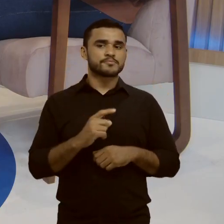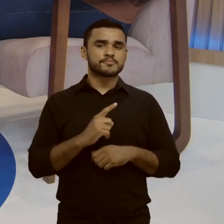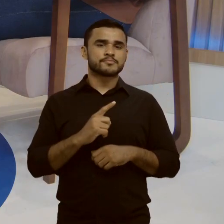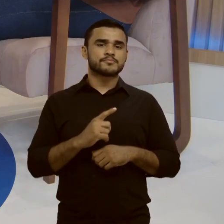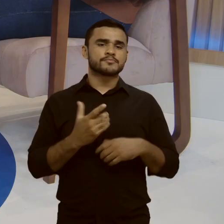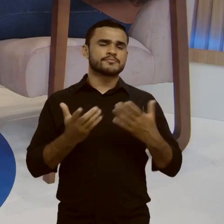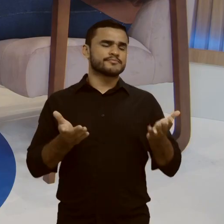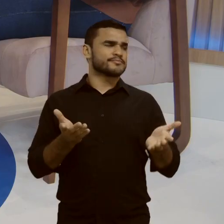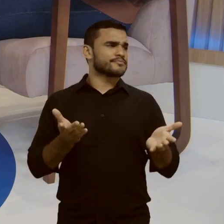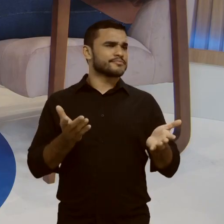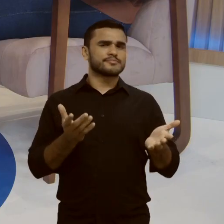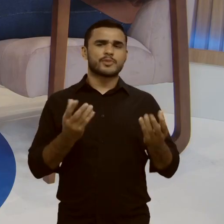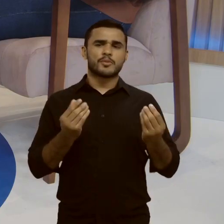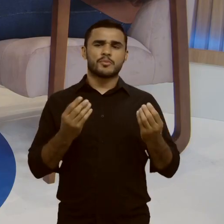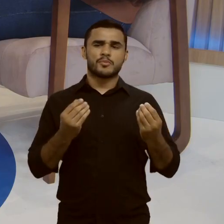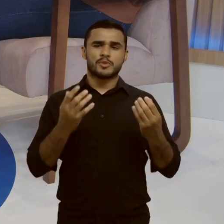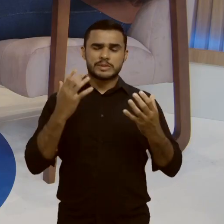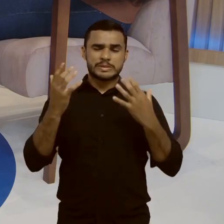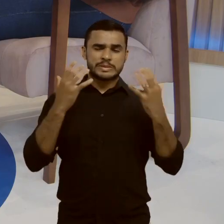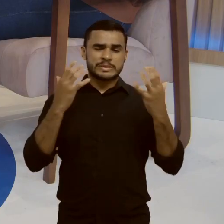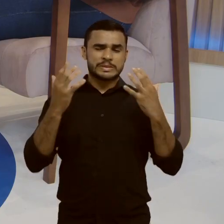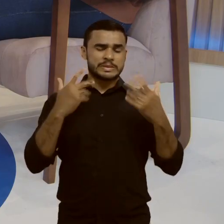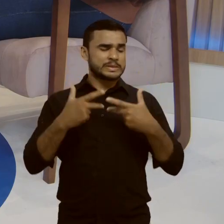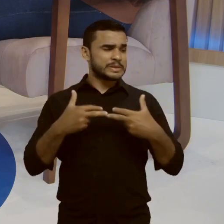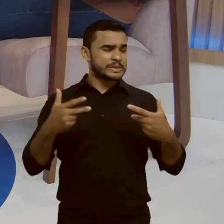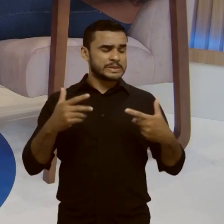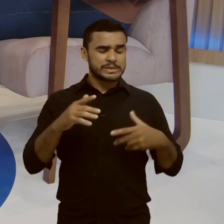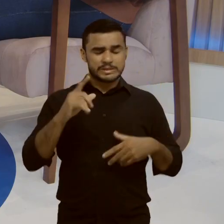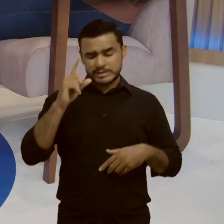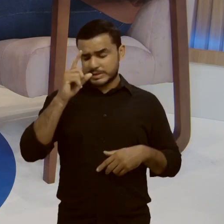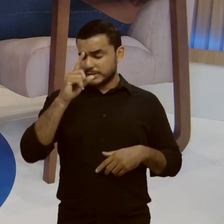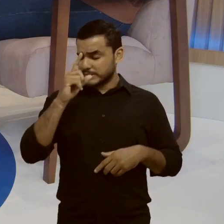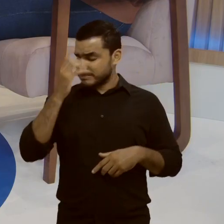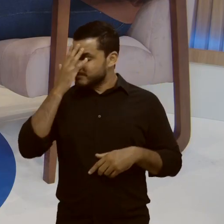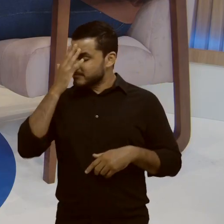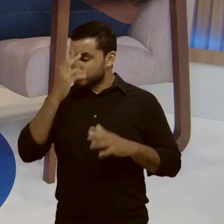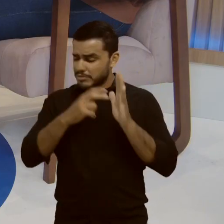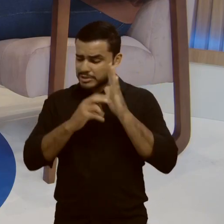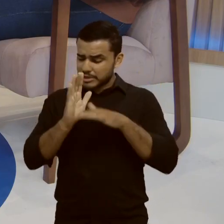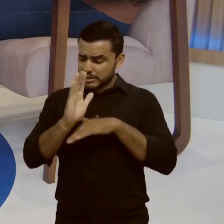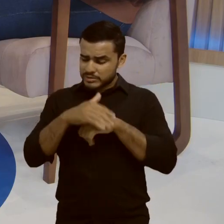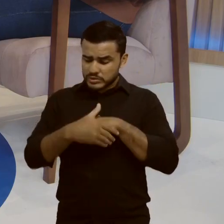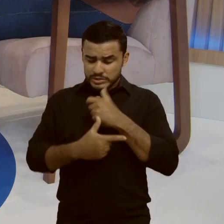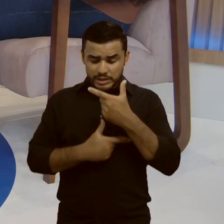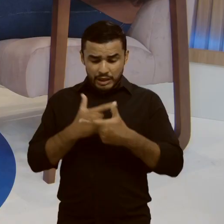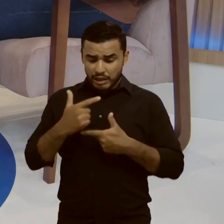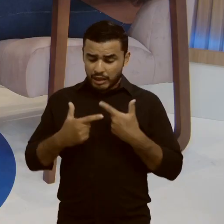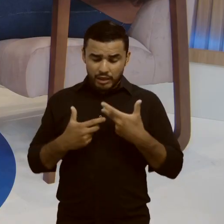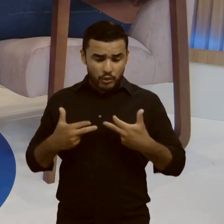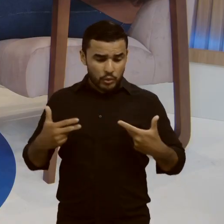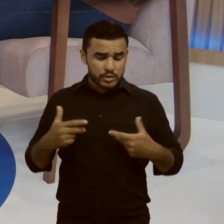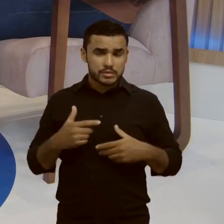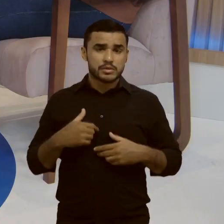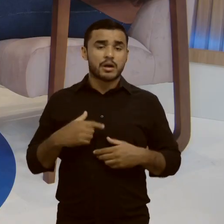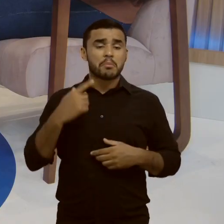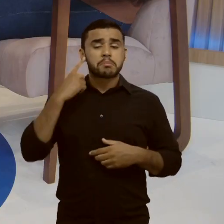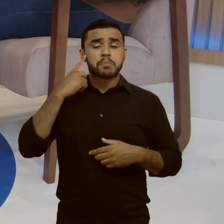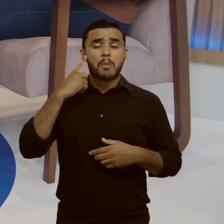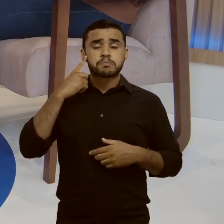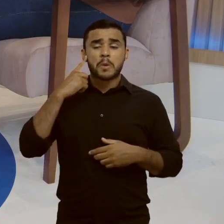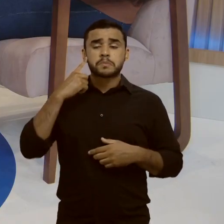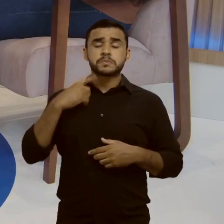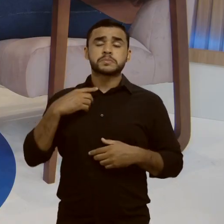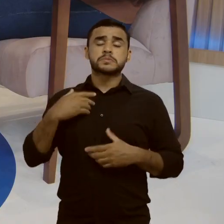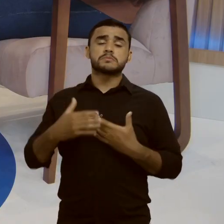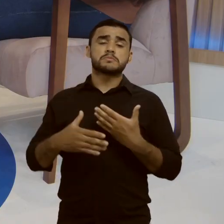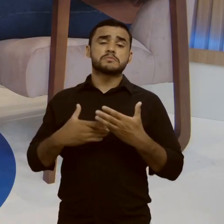nossa rotina tão corrida do dia a dia, a gente não se dá conta disso, né? Vai passando no automático a nossa